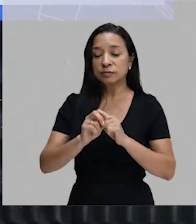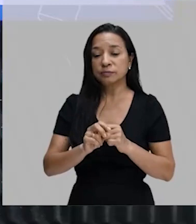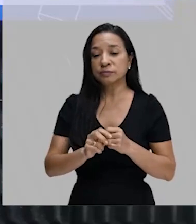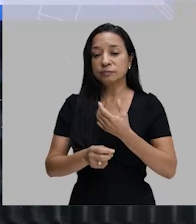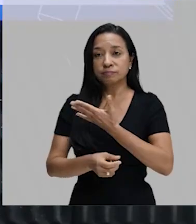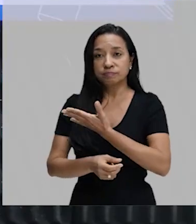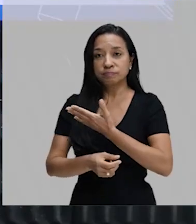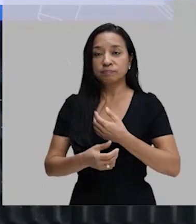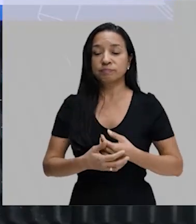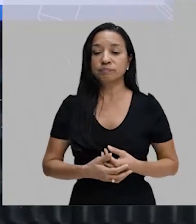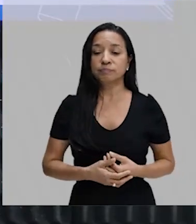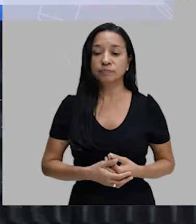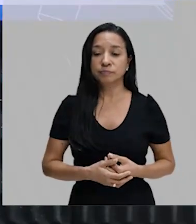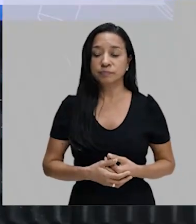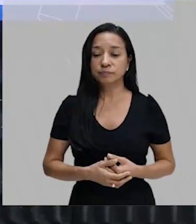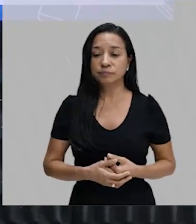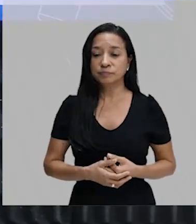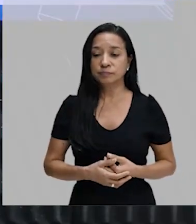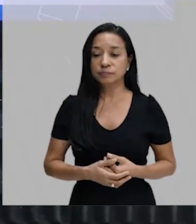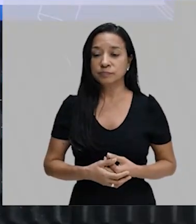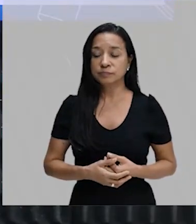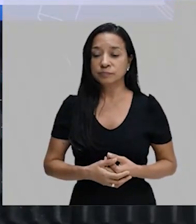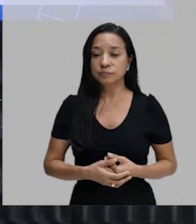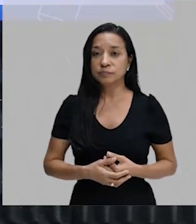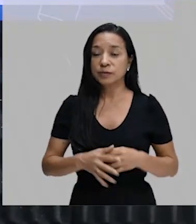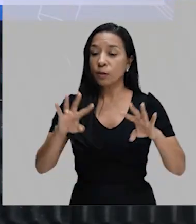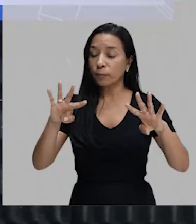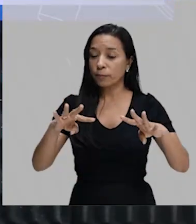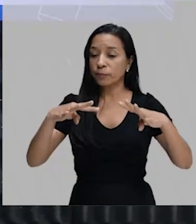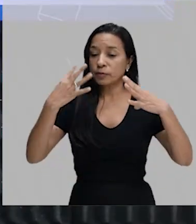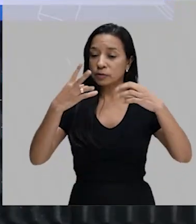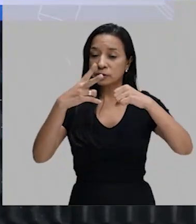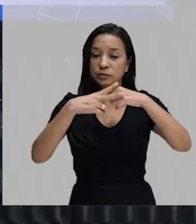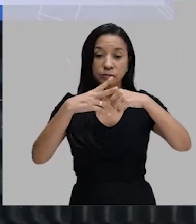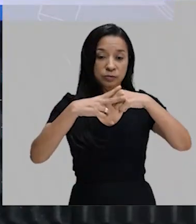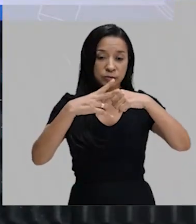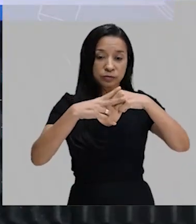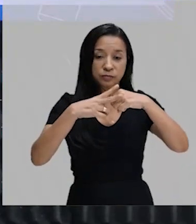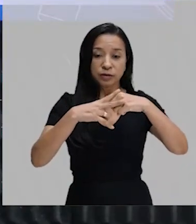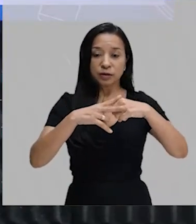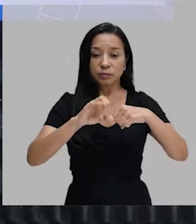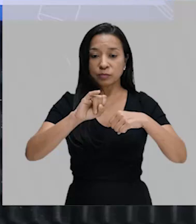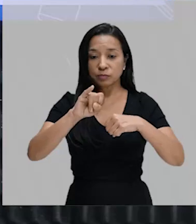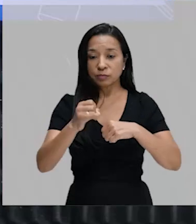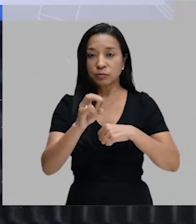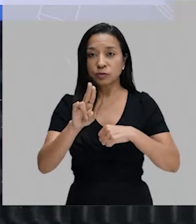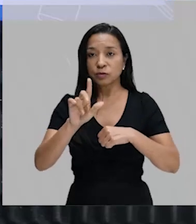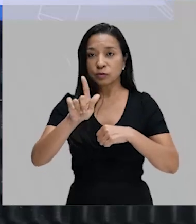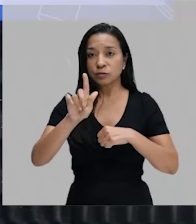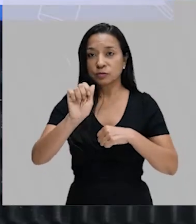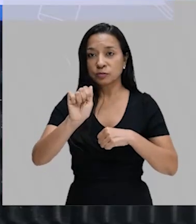rugar e decir. Prestem atenção no verbo rugar, tá?